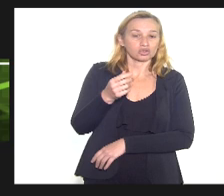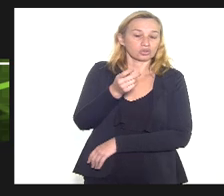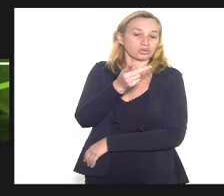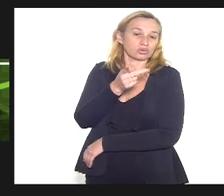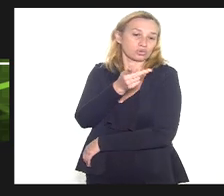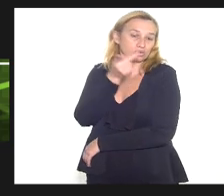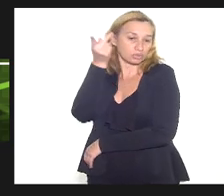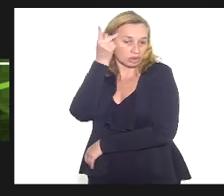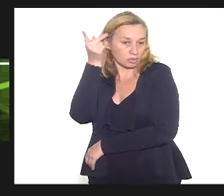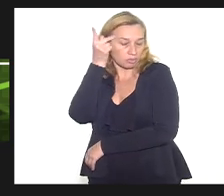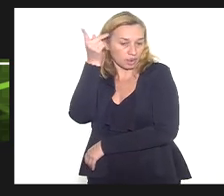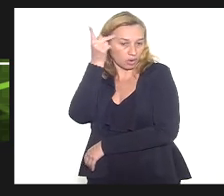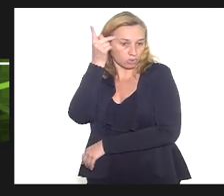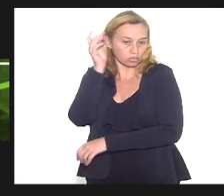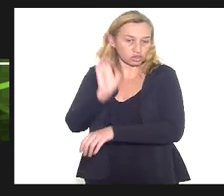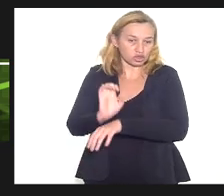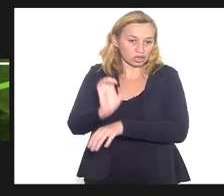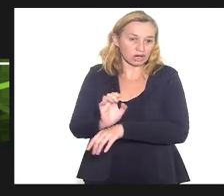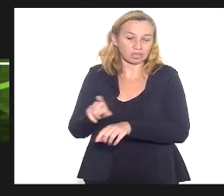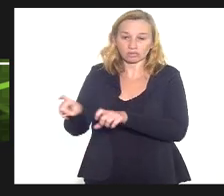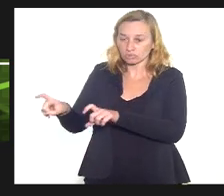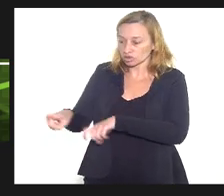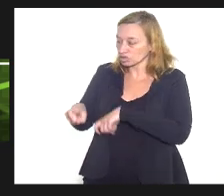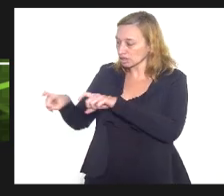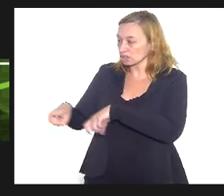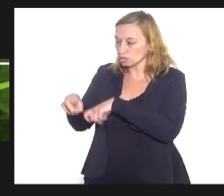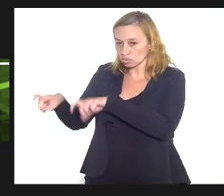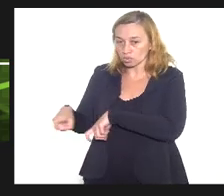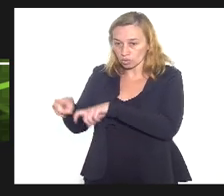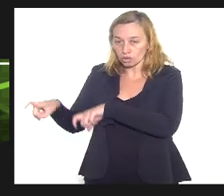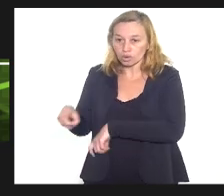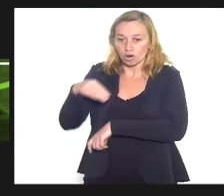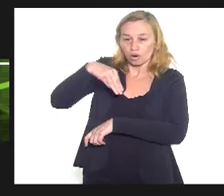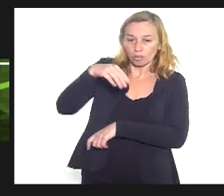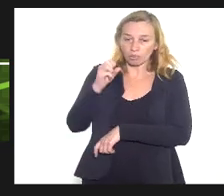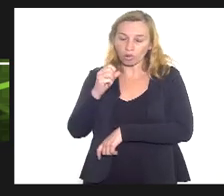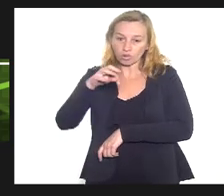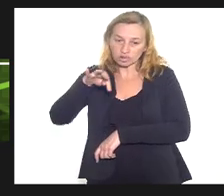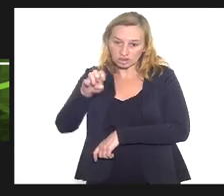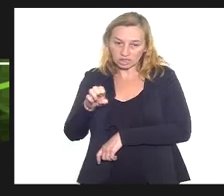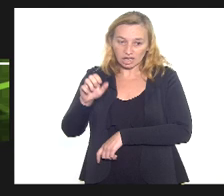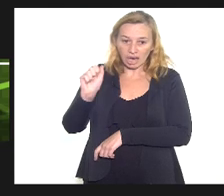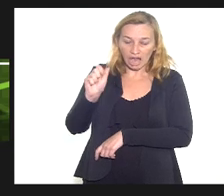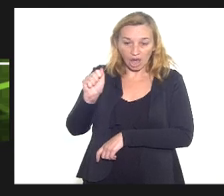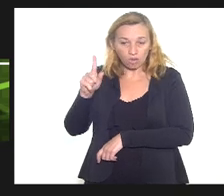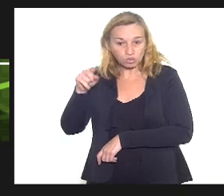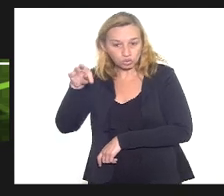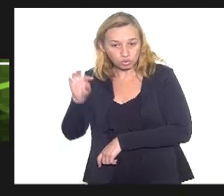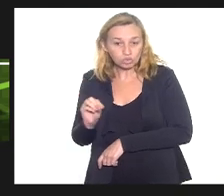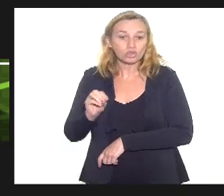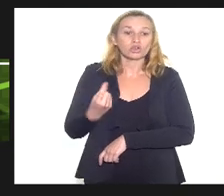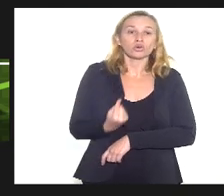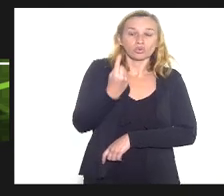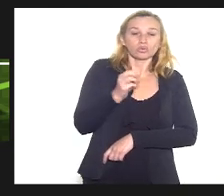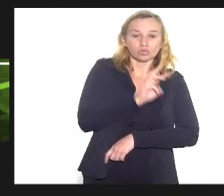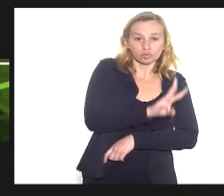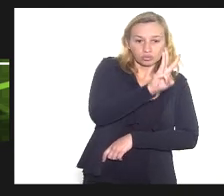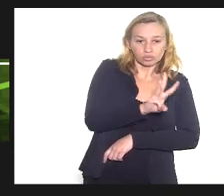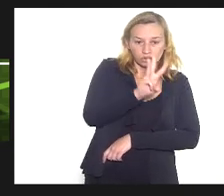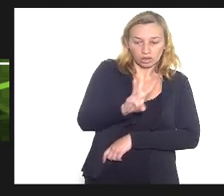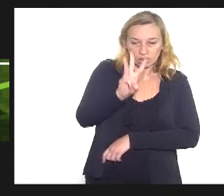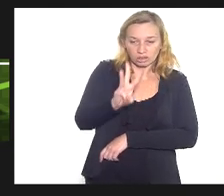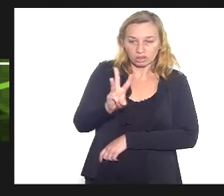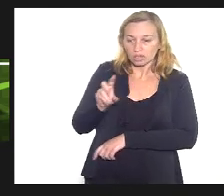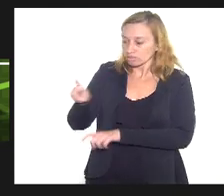no interior, na cidade de Monte Alto. Um site também no interior de São Paulo, em